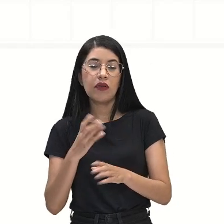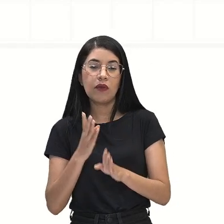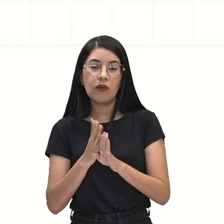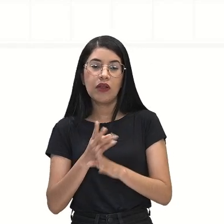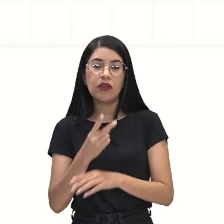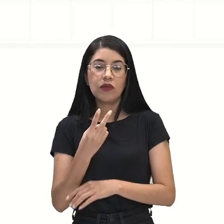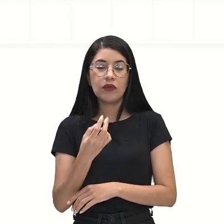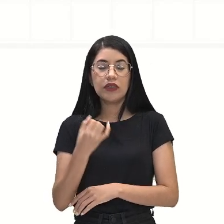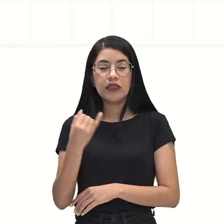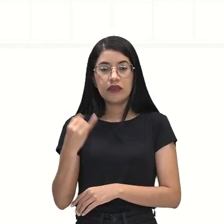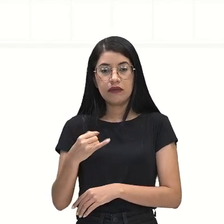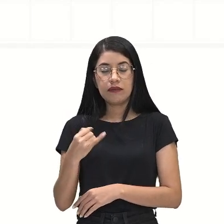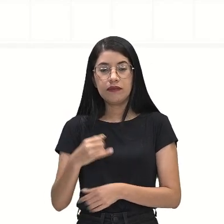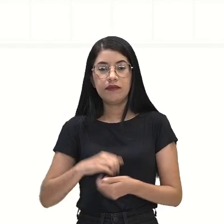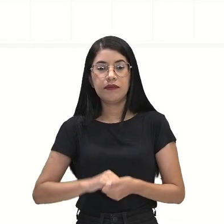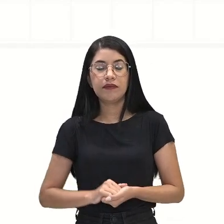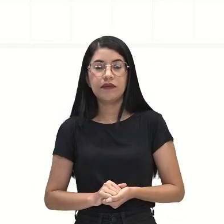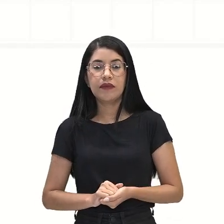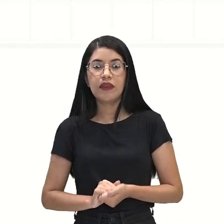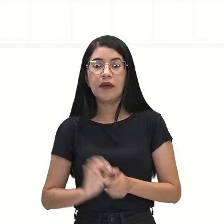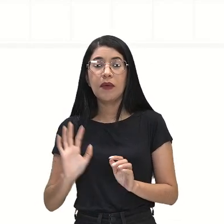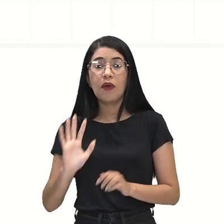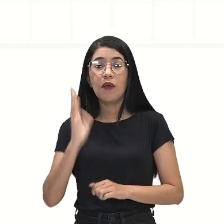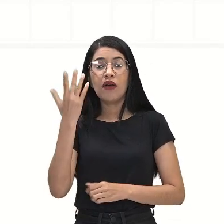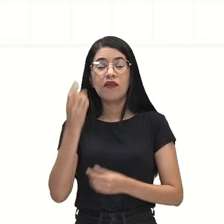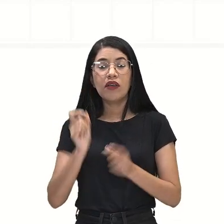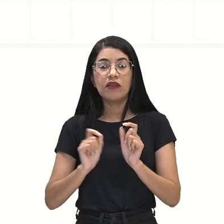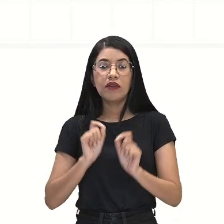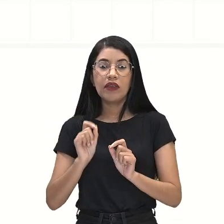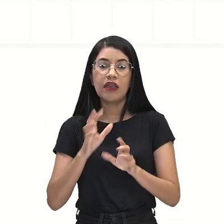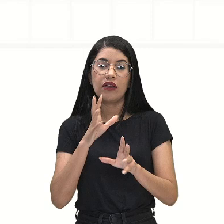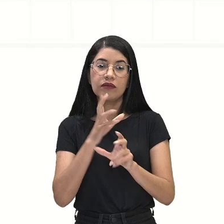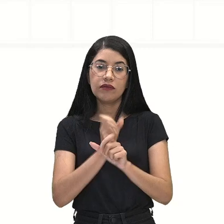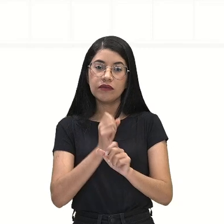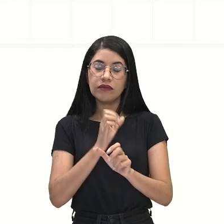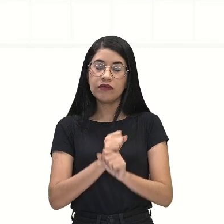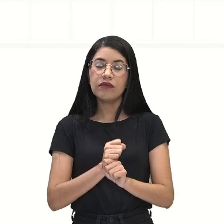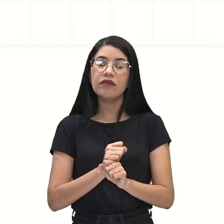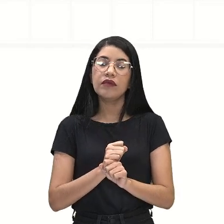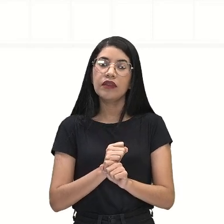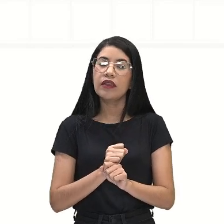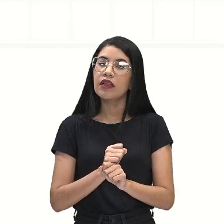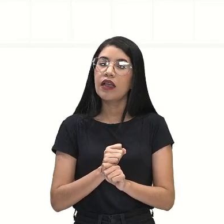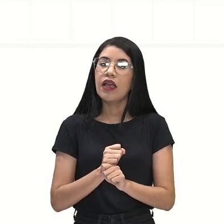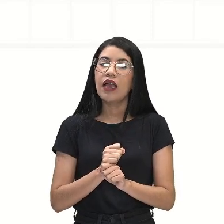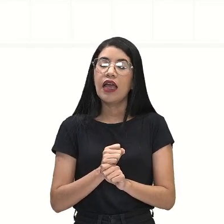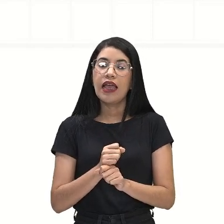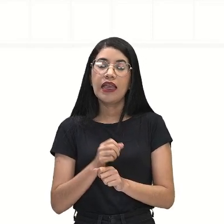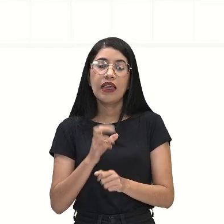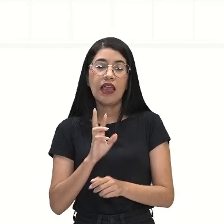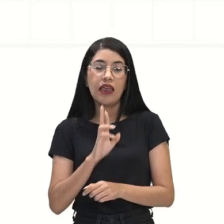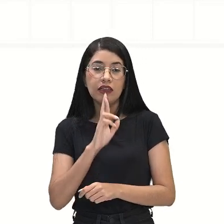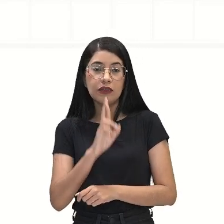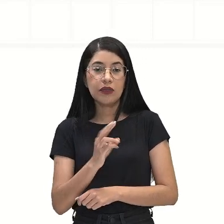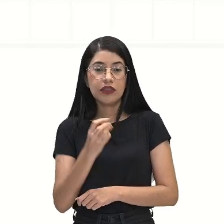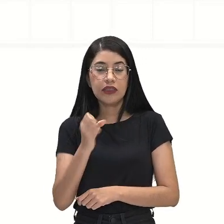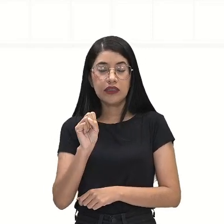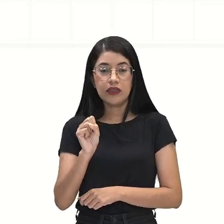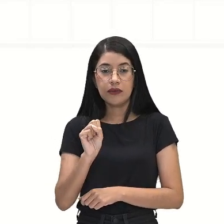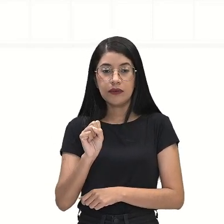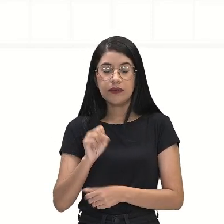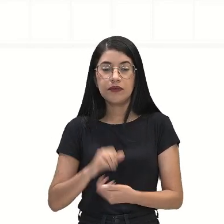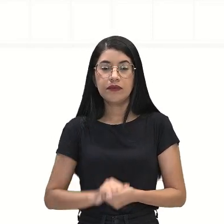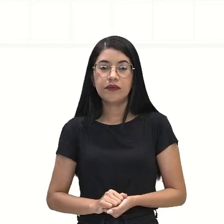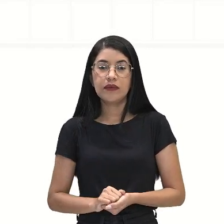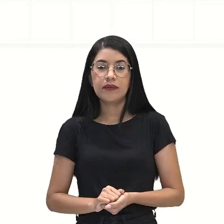ímpares. Aí o evento que ele quer é que a soma deles seja 8. Então, eu vou ter que